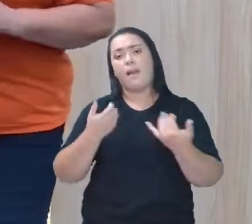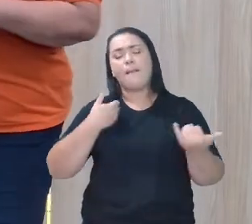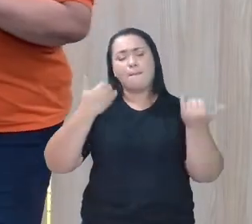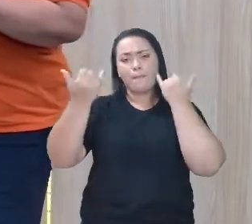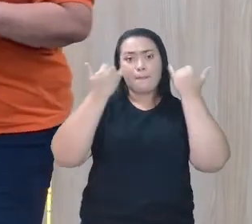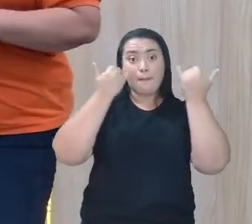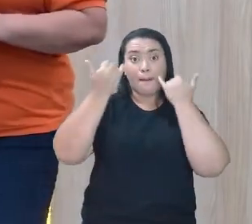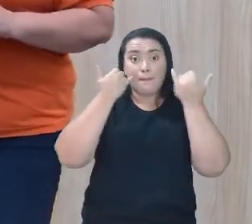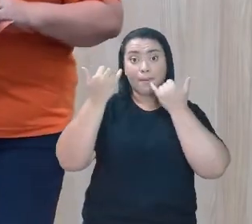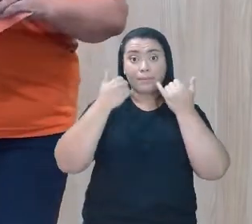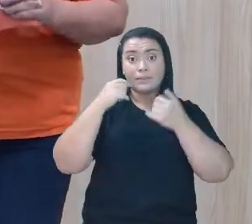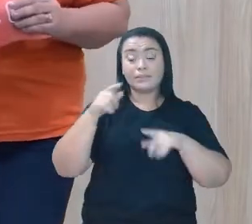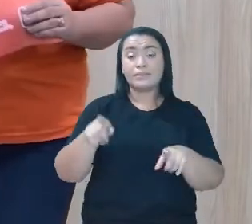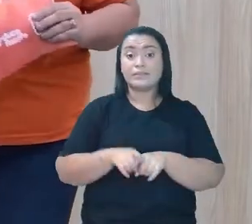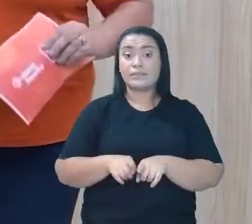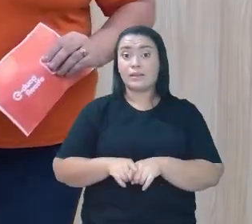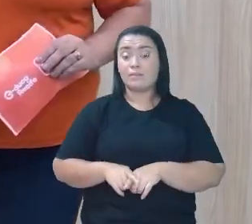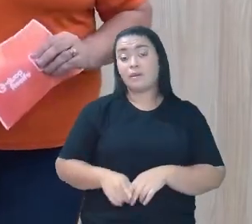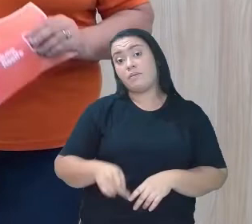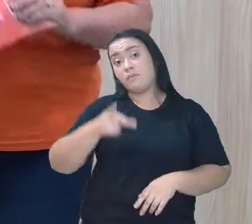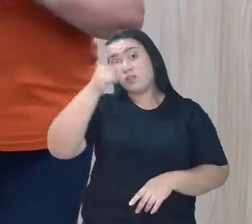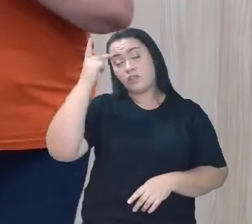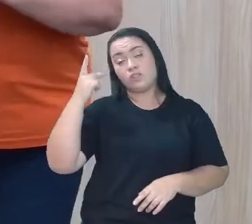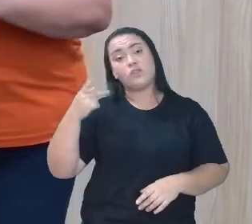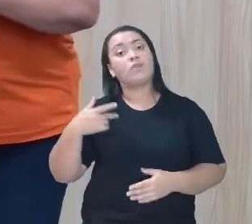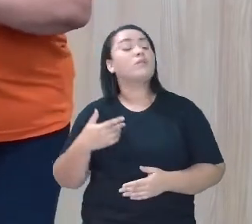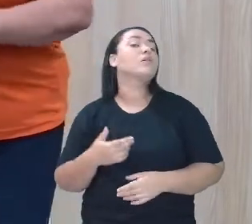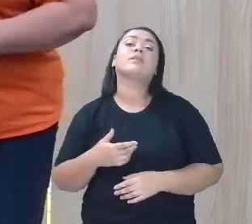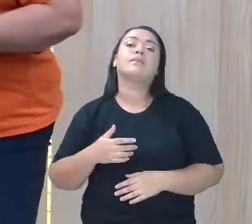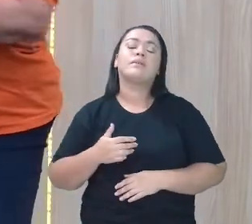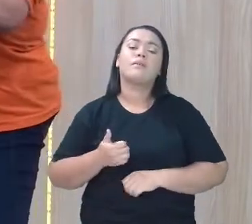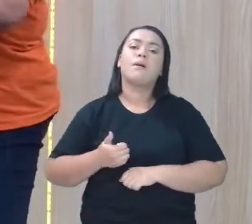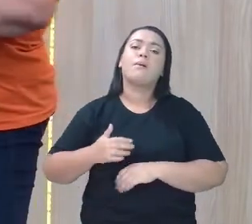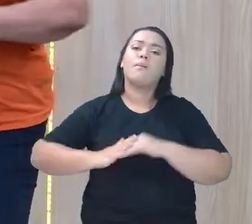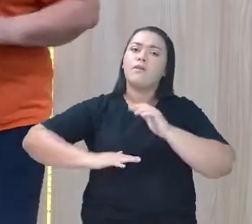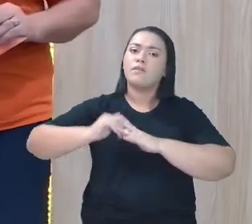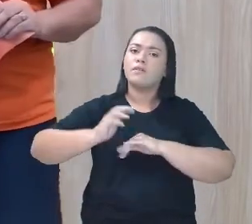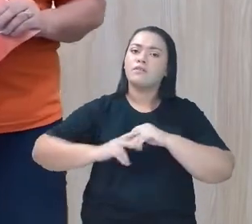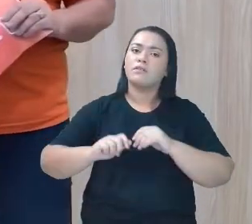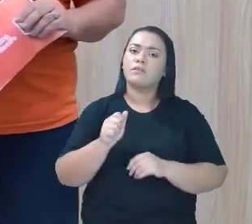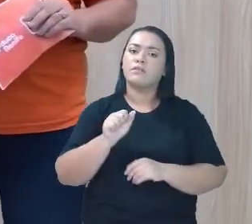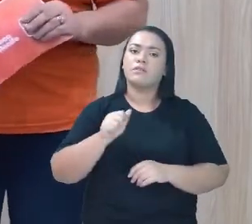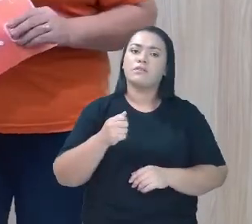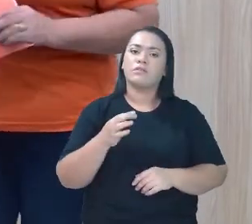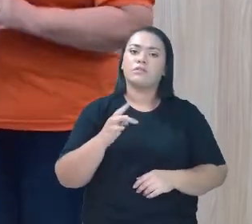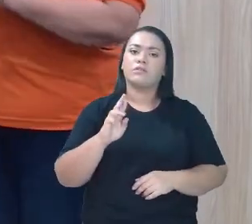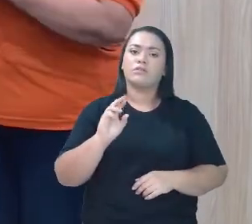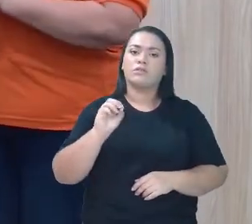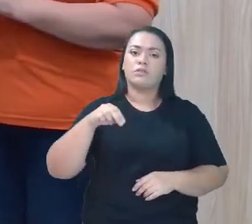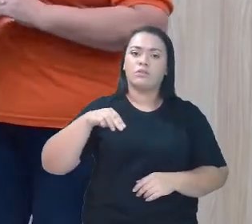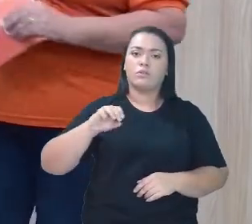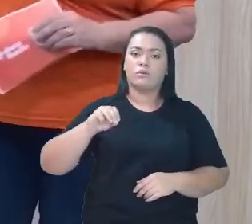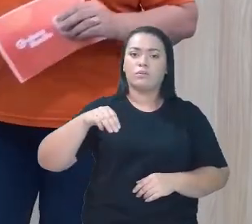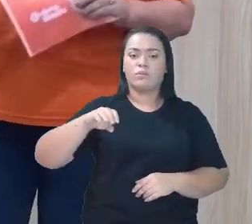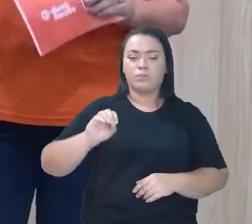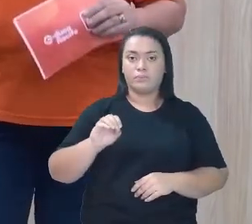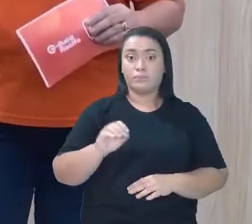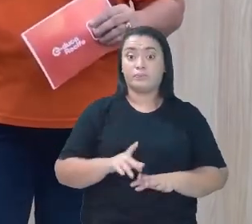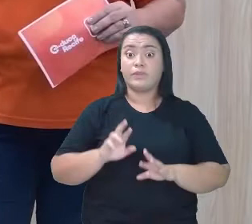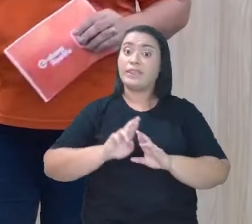informações e os astrônomos, né, são essas pessoas que fazem esse tipo de estudo. Já